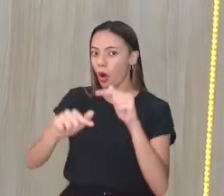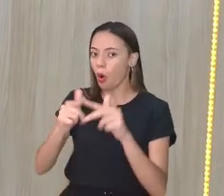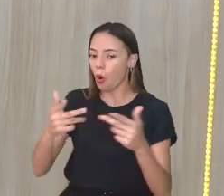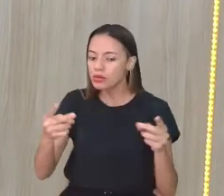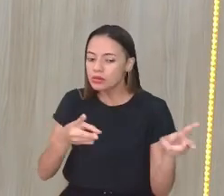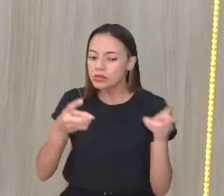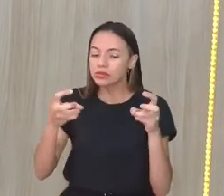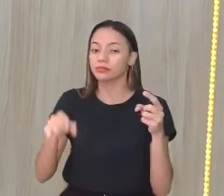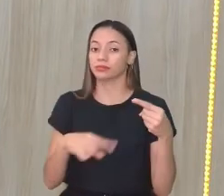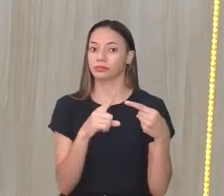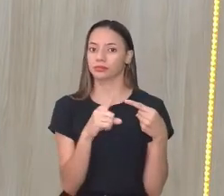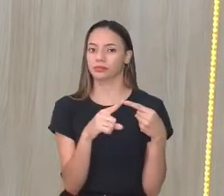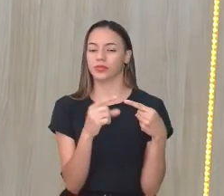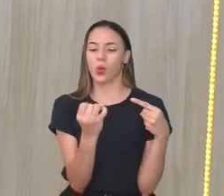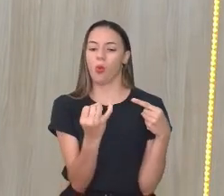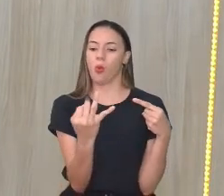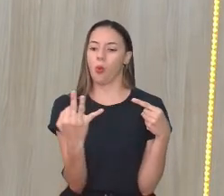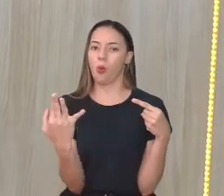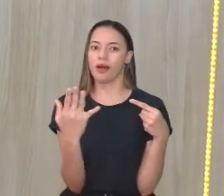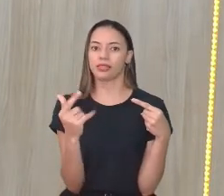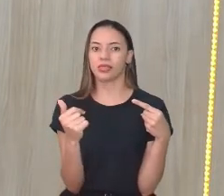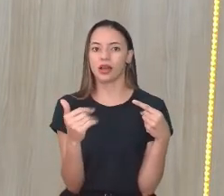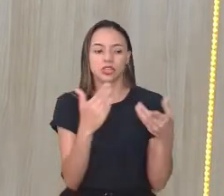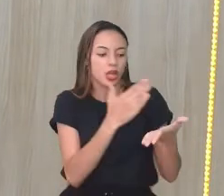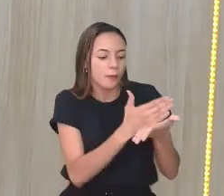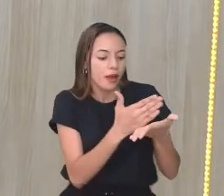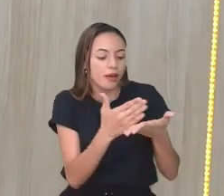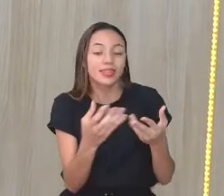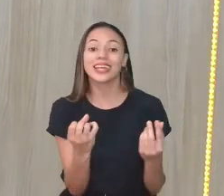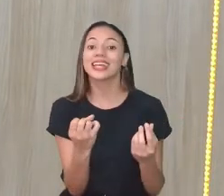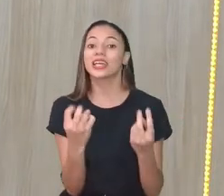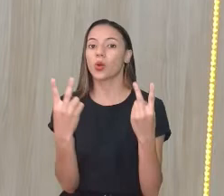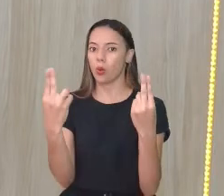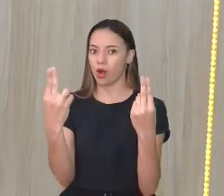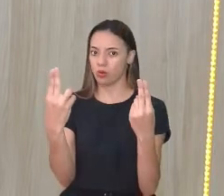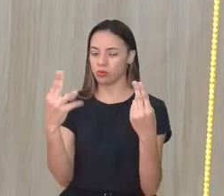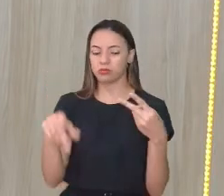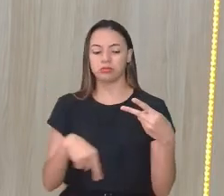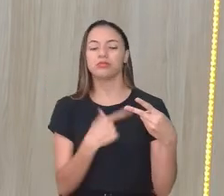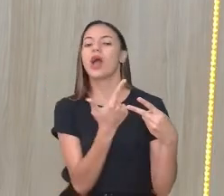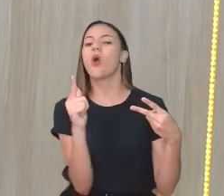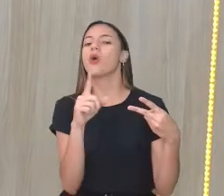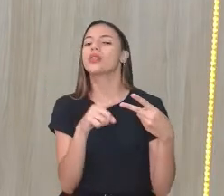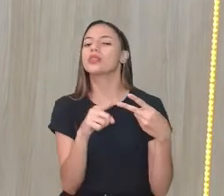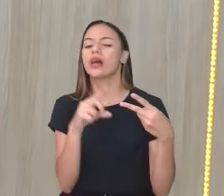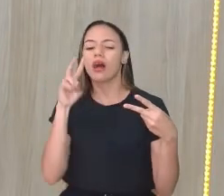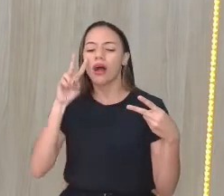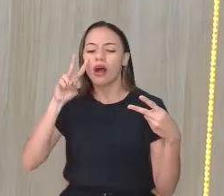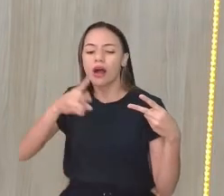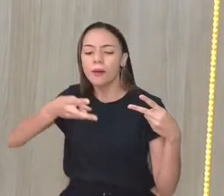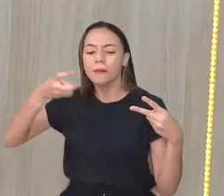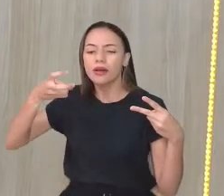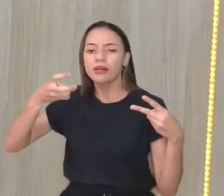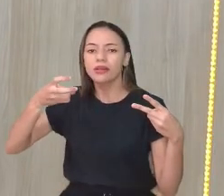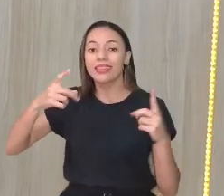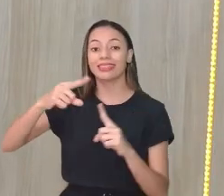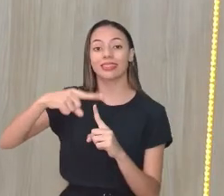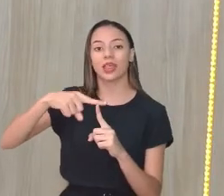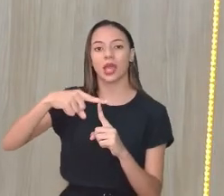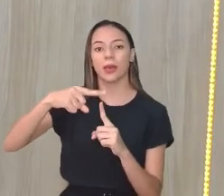primeira é em quantas partes iguais ela está dividida e a outra quais são os tipos de parte que estão